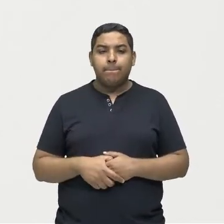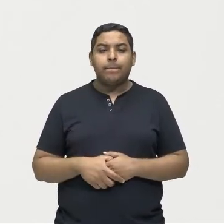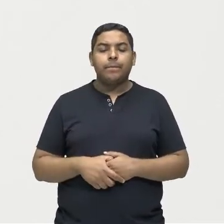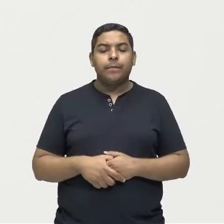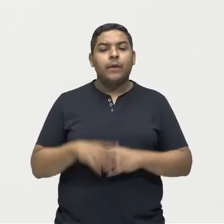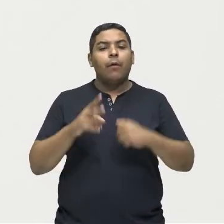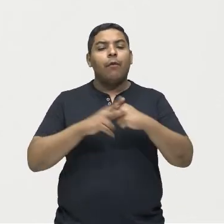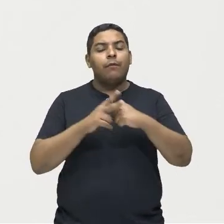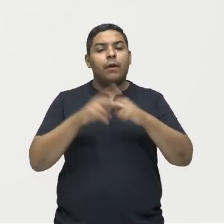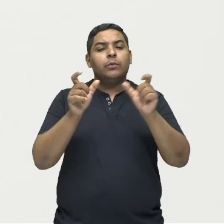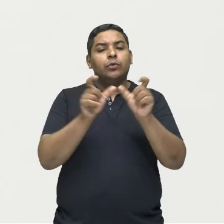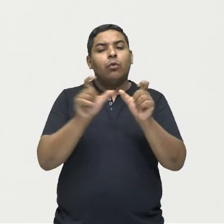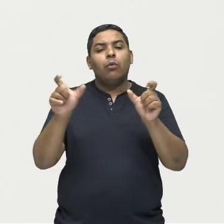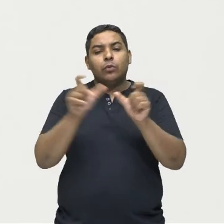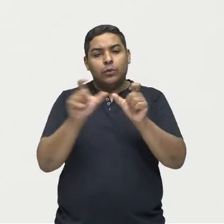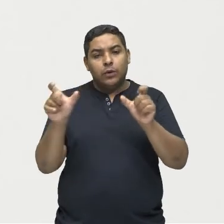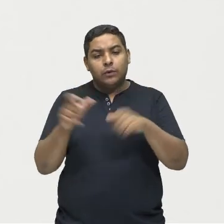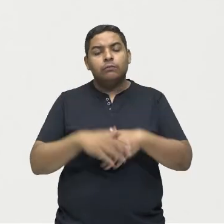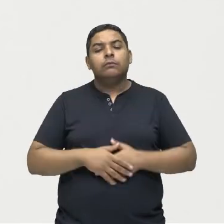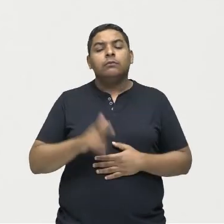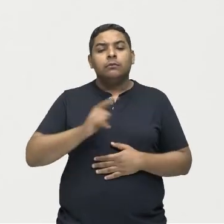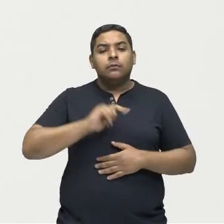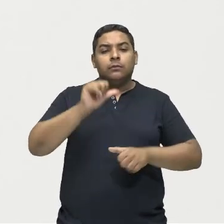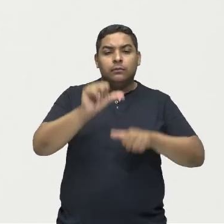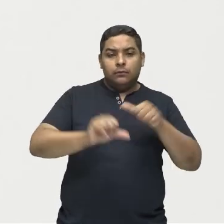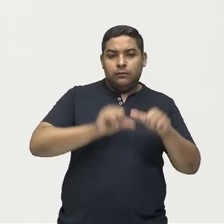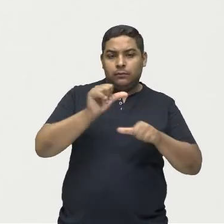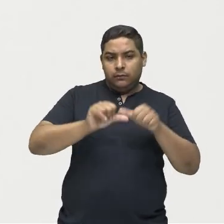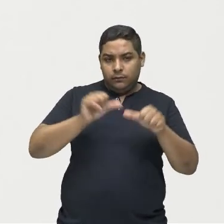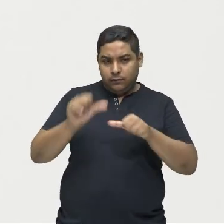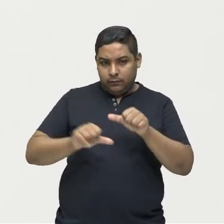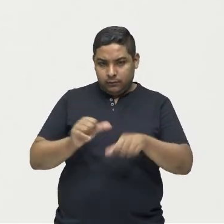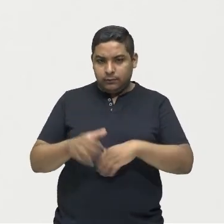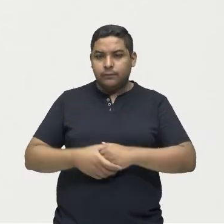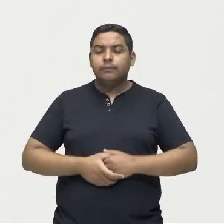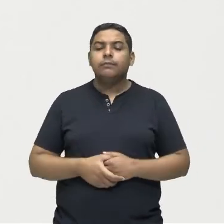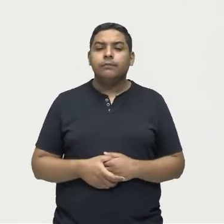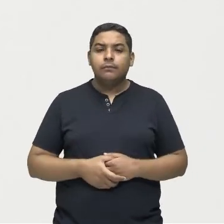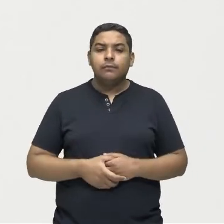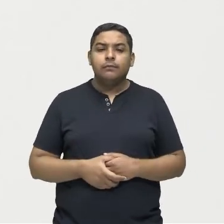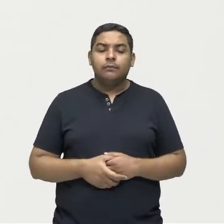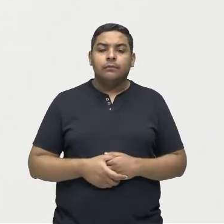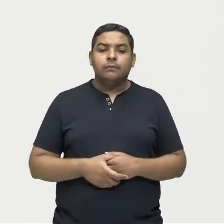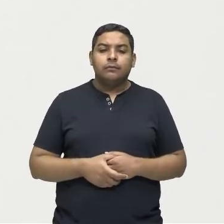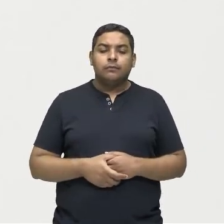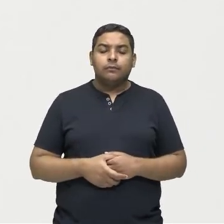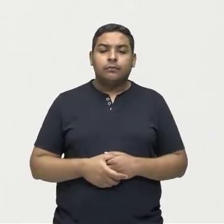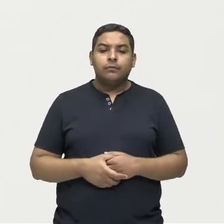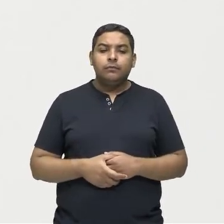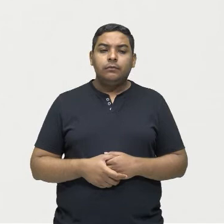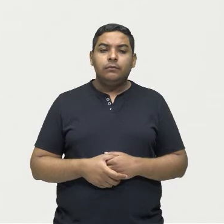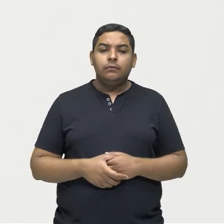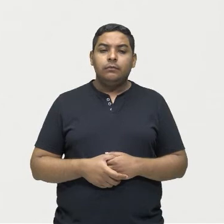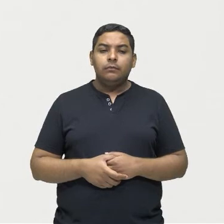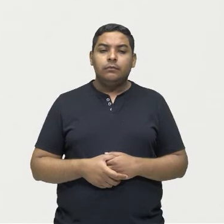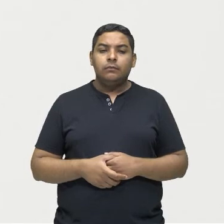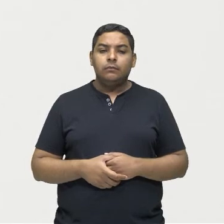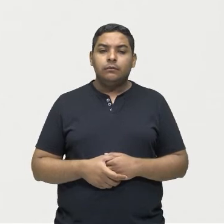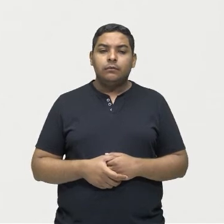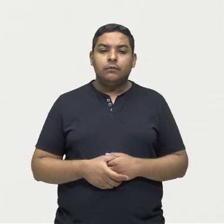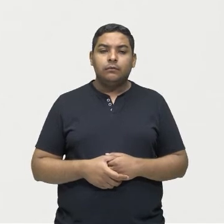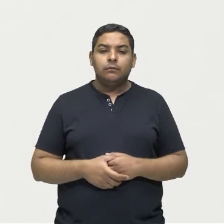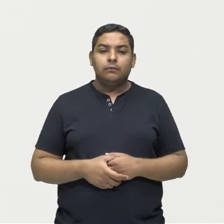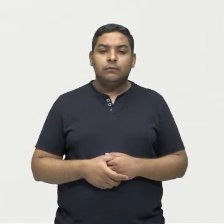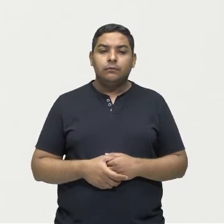esses verbos serem conjugados, aí sofrer alteração quando conjugado com terceira pessoa do singular. Então, a letra C é uma